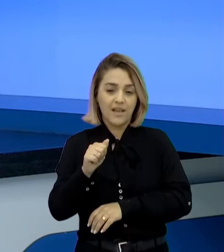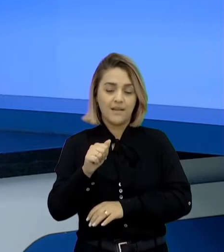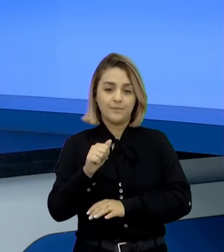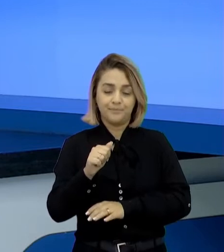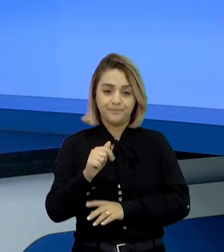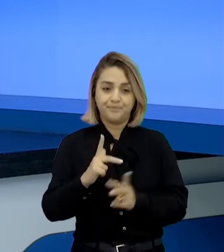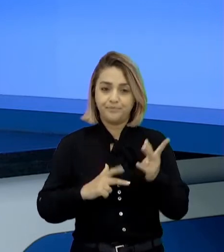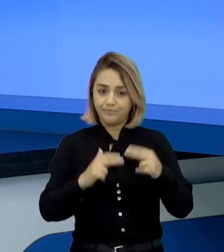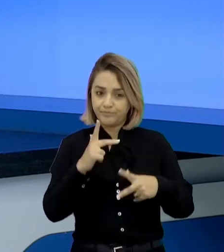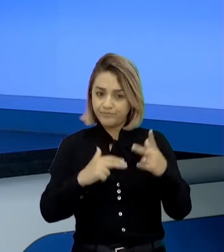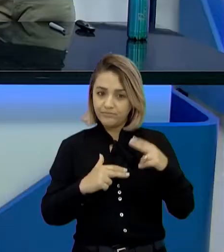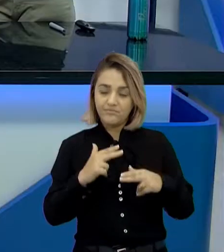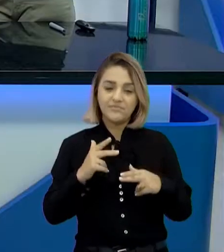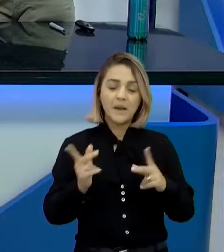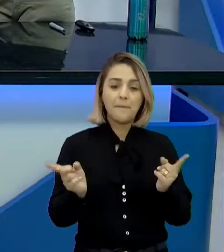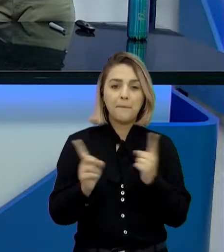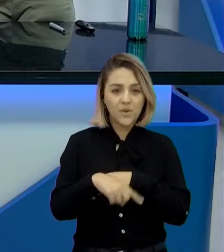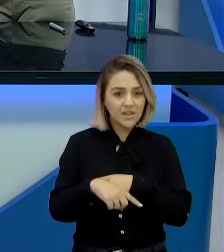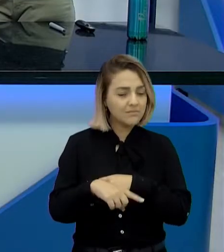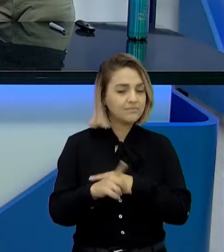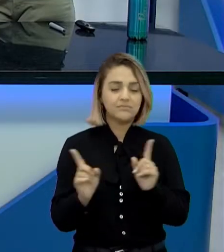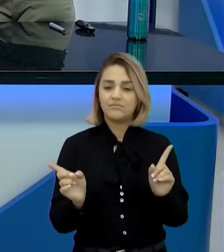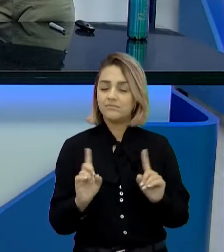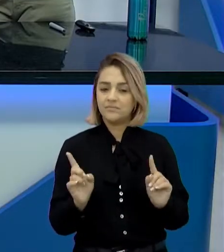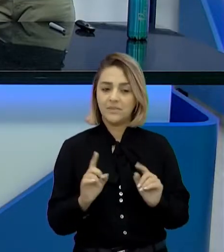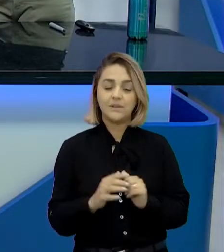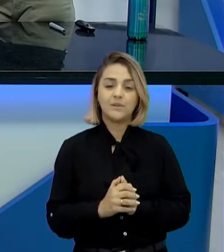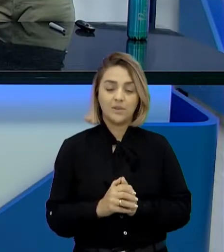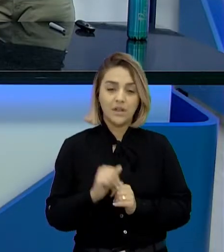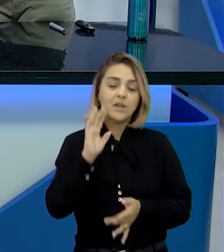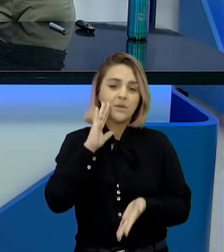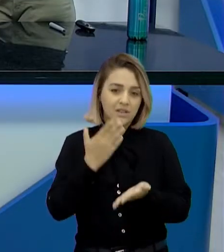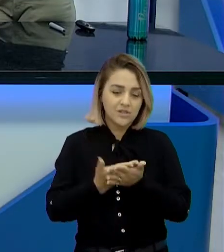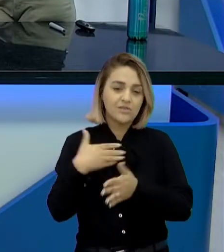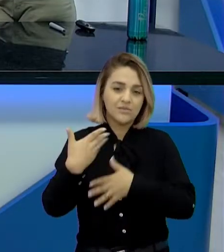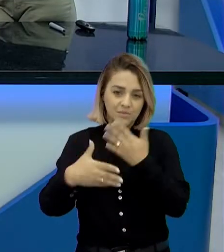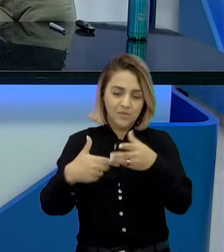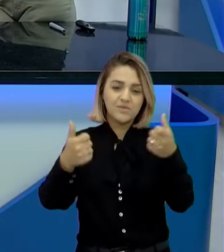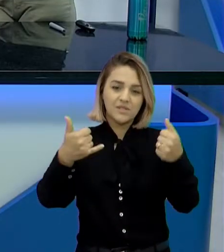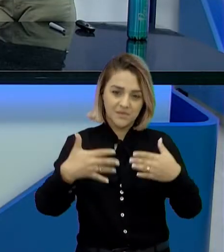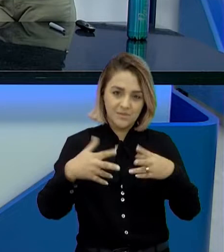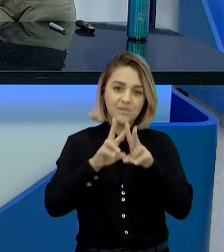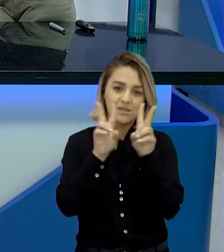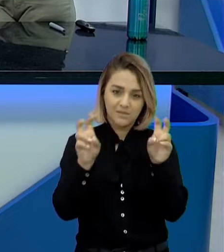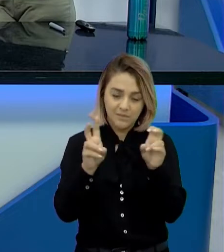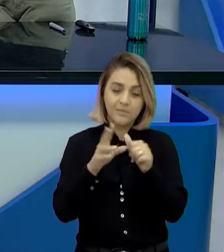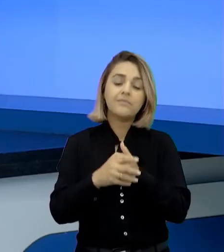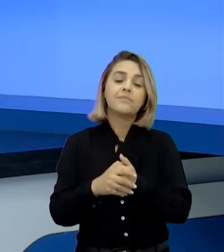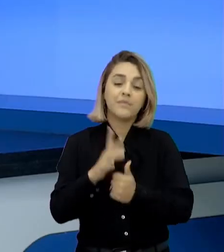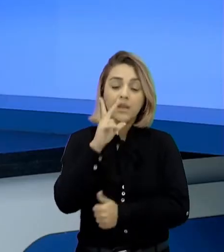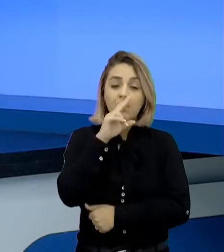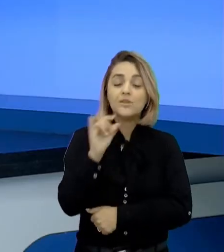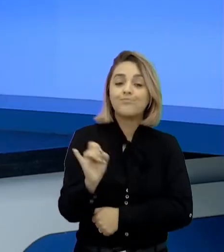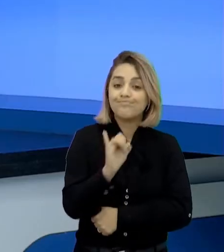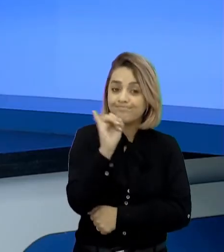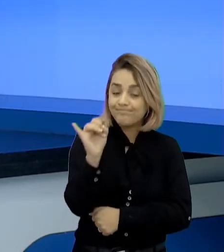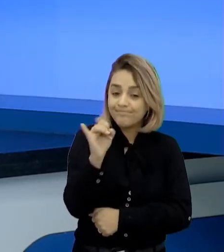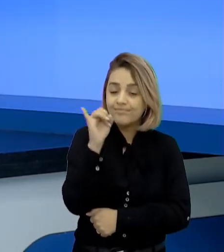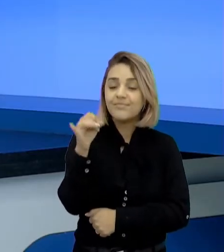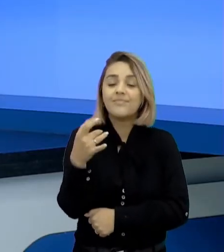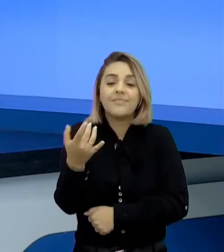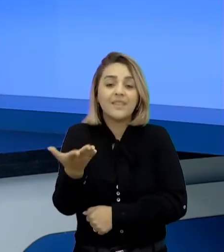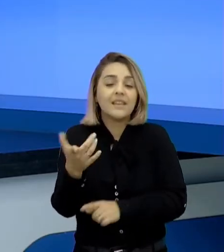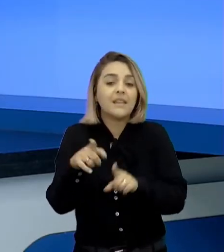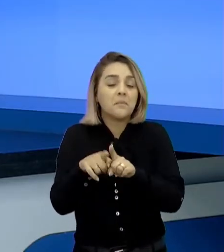repente inverter algumas coisas, né? Tenho certeza que mais para frente você vai falar sobre isso também, né? Mas eu acho super importante. Aliás,